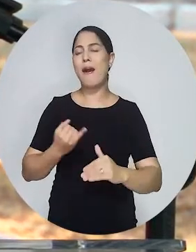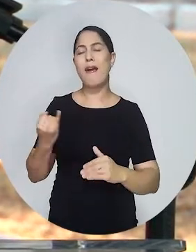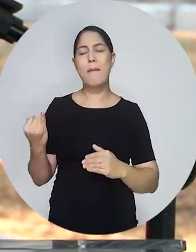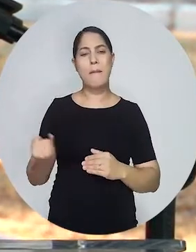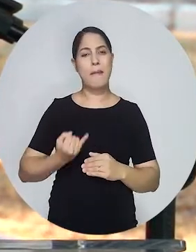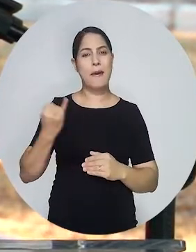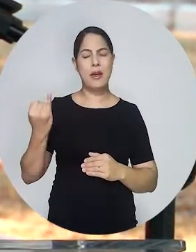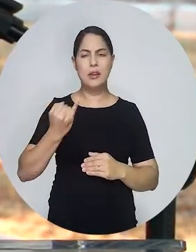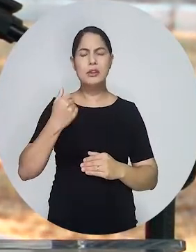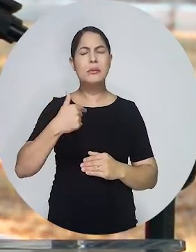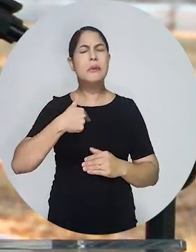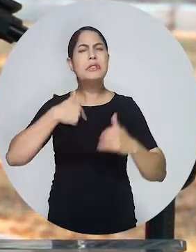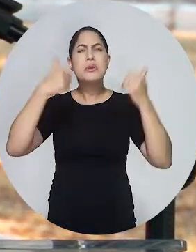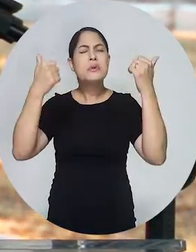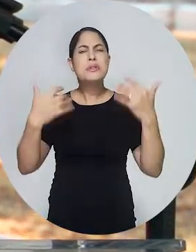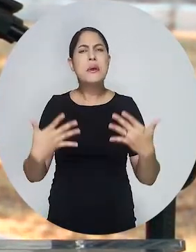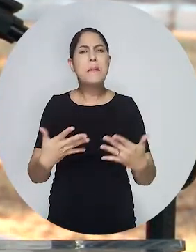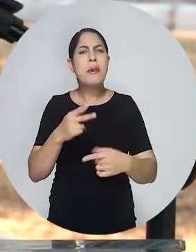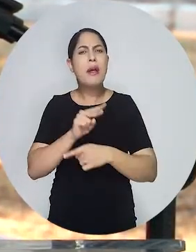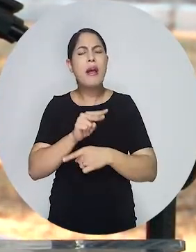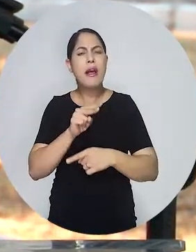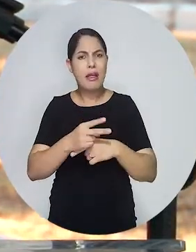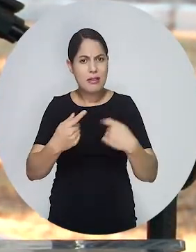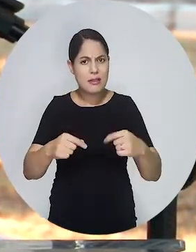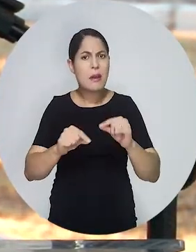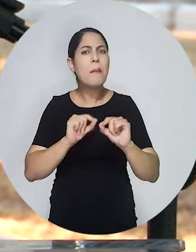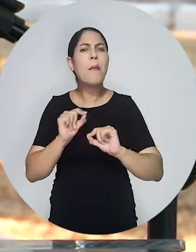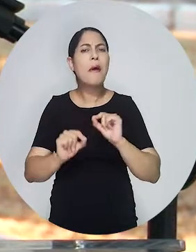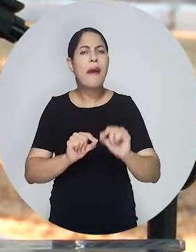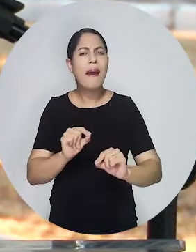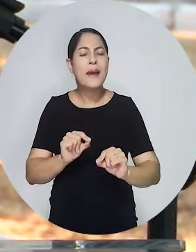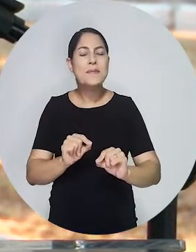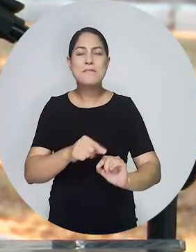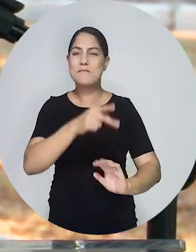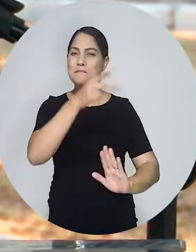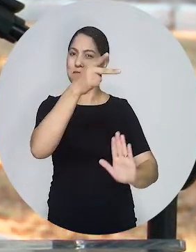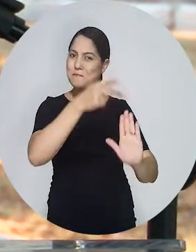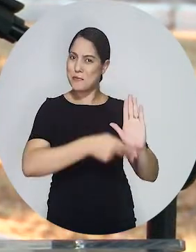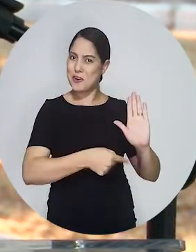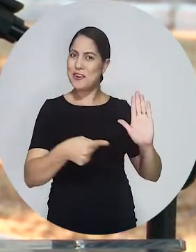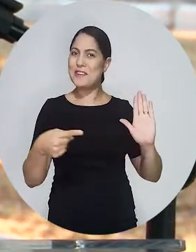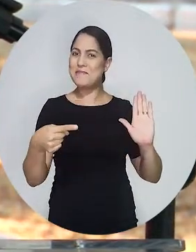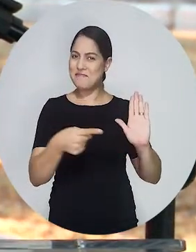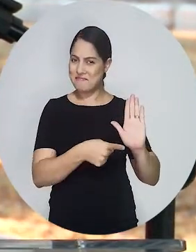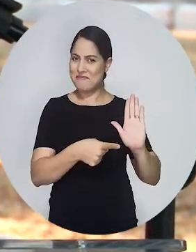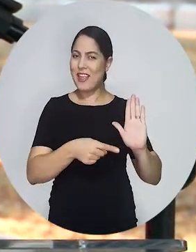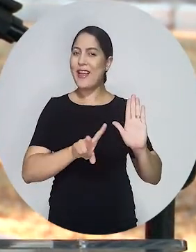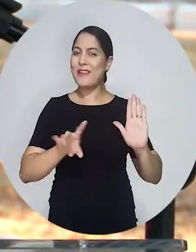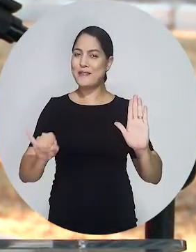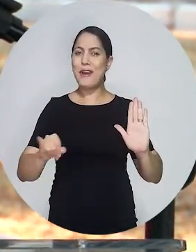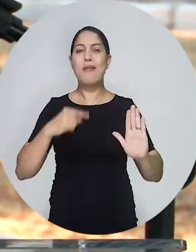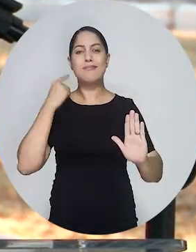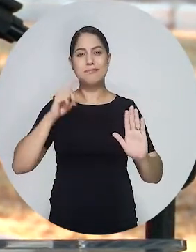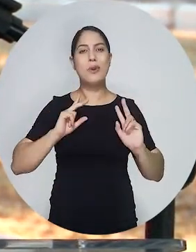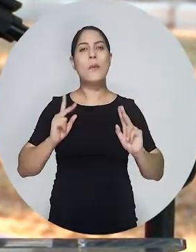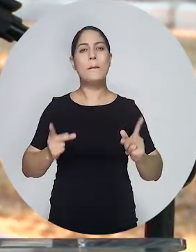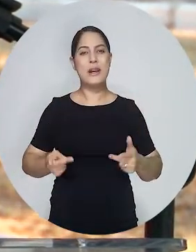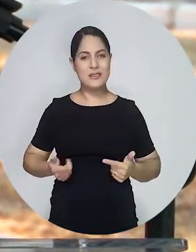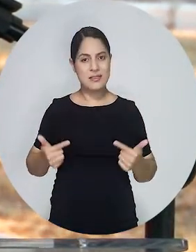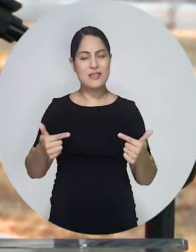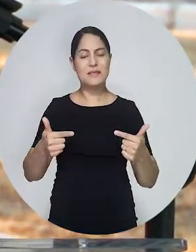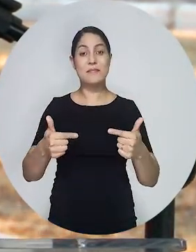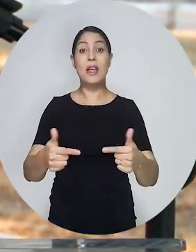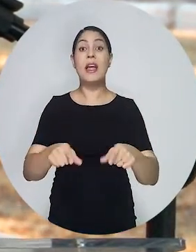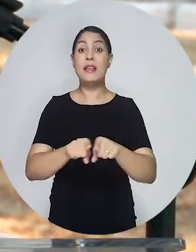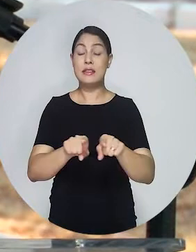desenvolvendo com o zelo necessário. E quando eu digo zelo necessário, é porque esse projeto, ele, além de humanizar